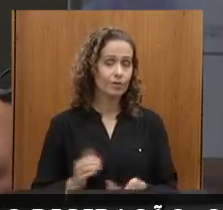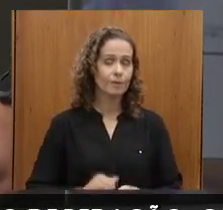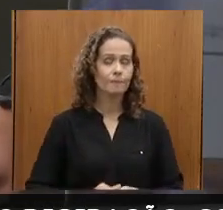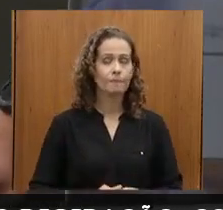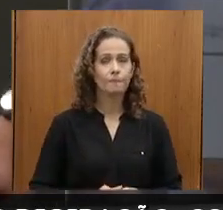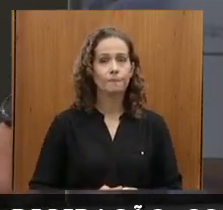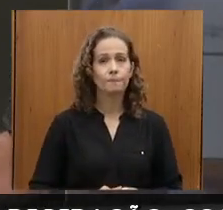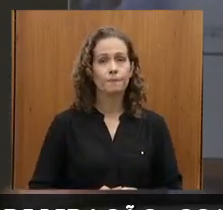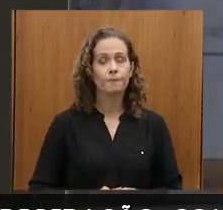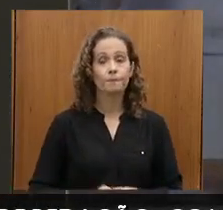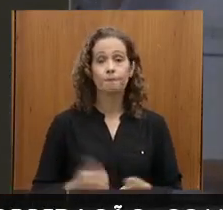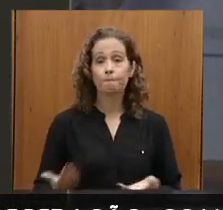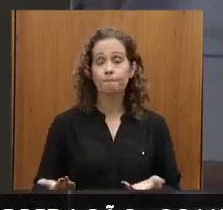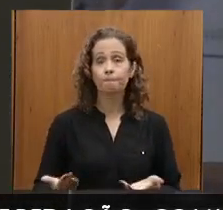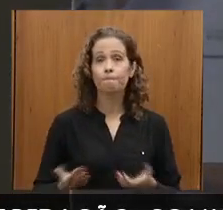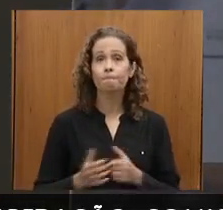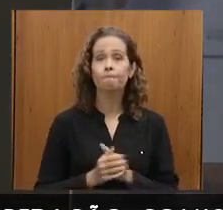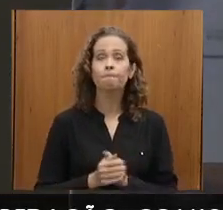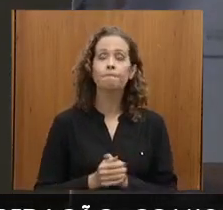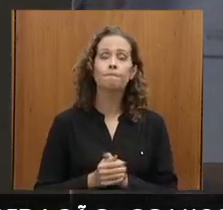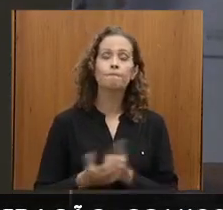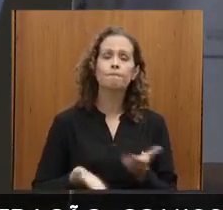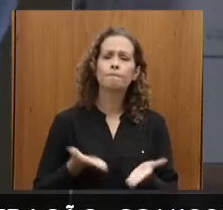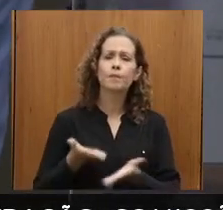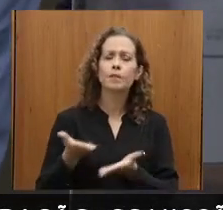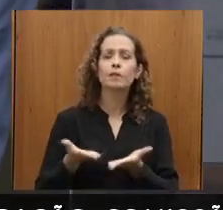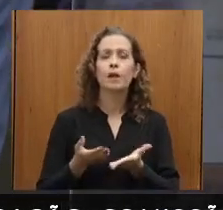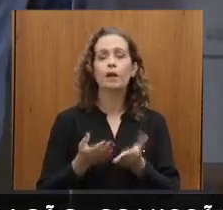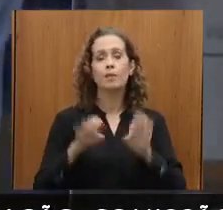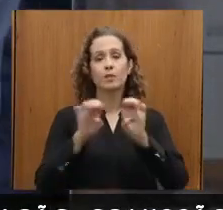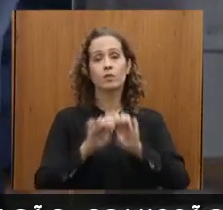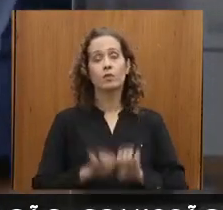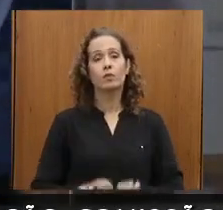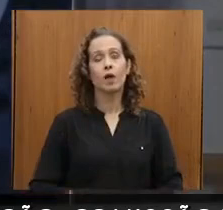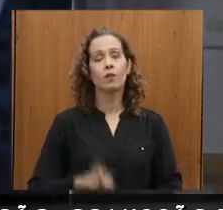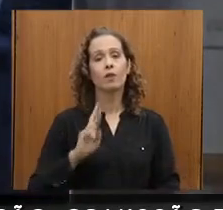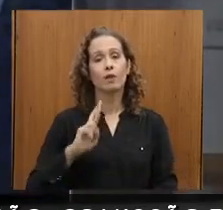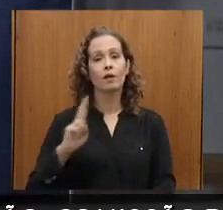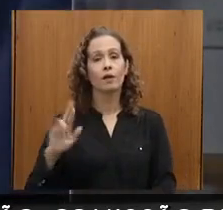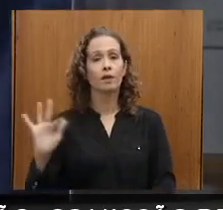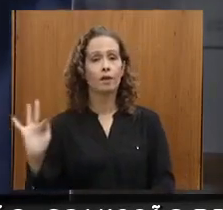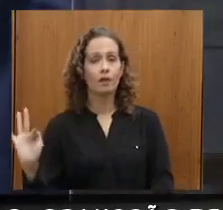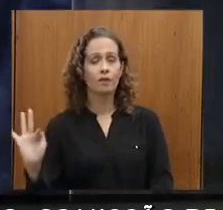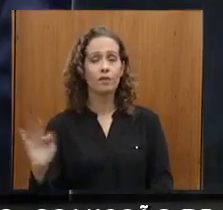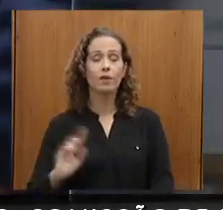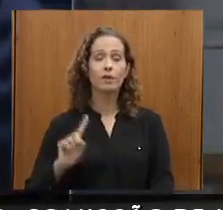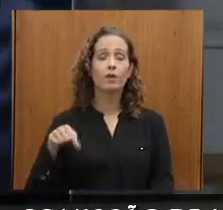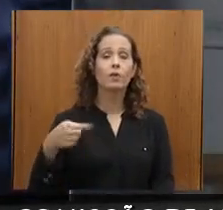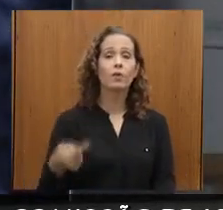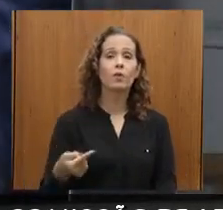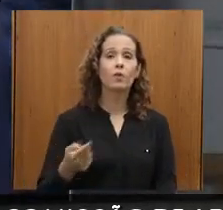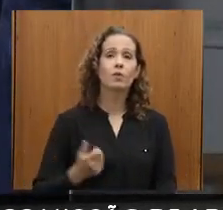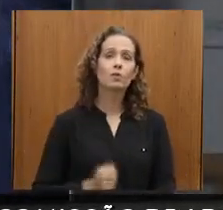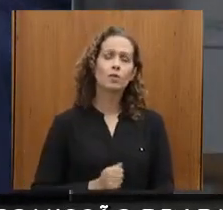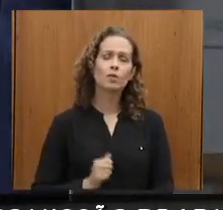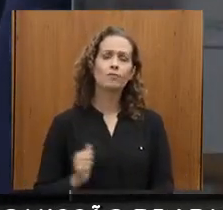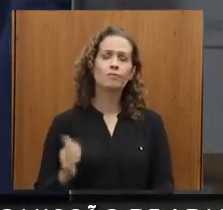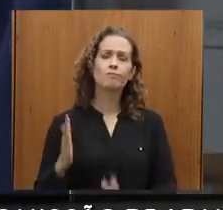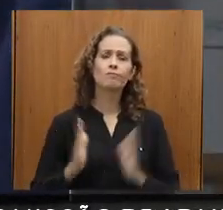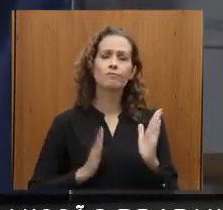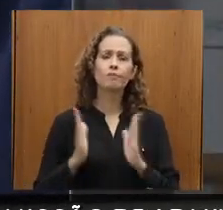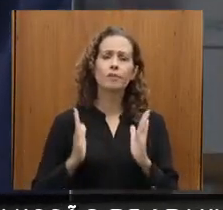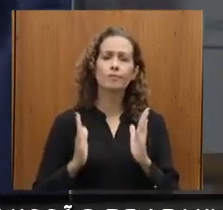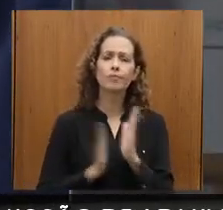eu vou tratar de uma mais estrutural, que é o regime de recuperação fiscal, e uma outra de curtíssimo prazo,